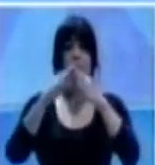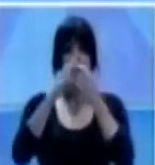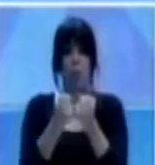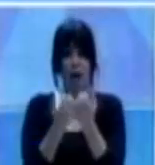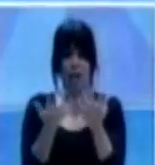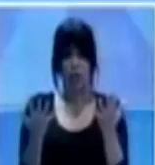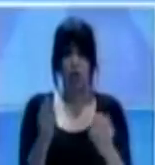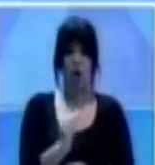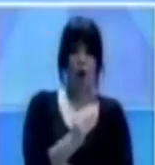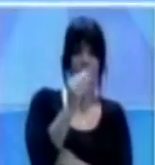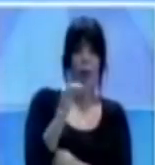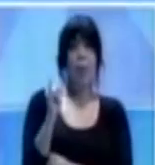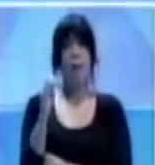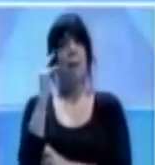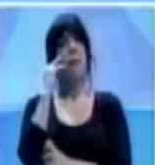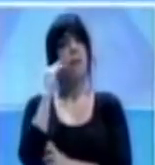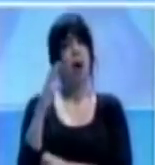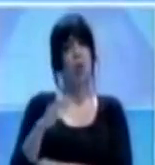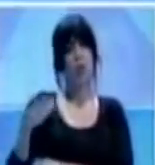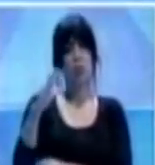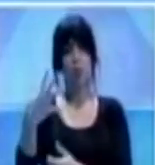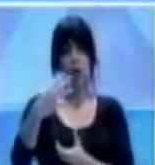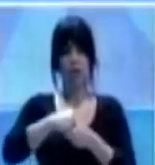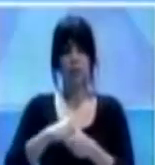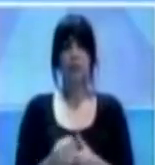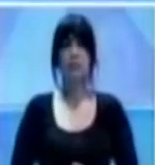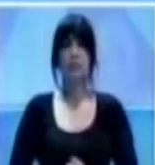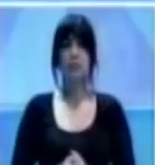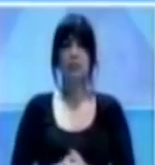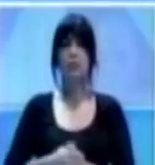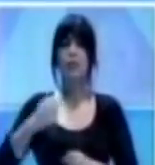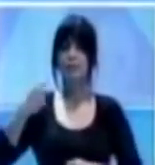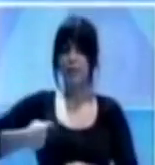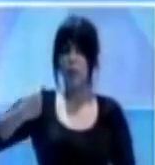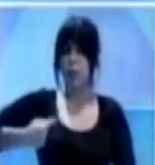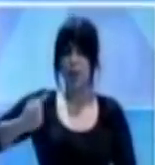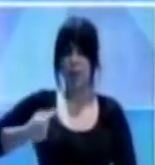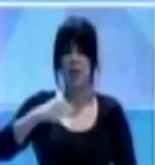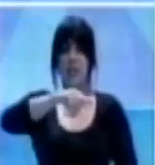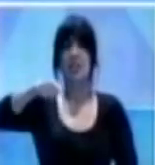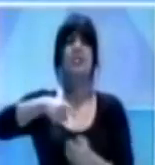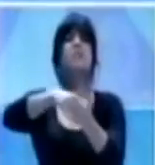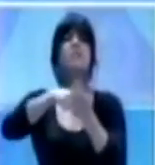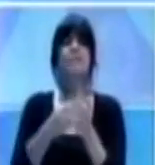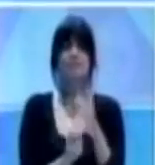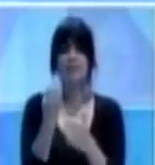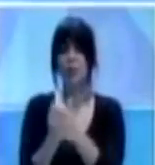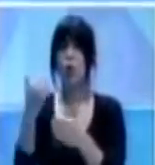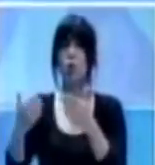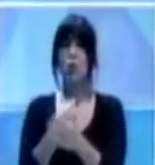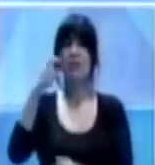populações jovens e aquelas que já não são tanto e têm crescentemente necessidades